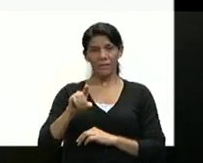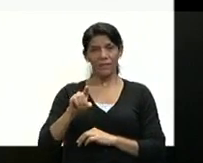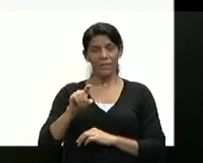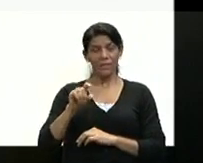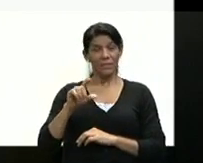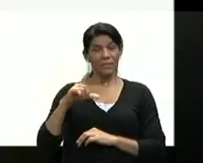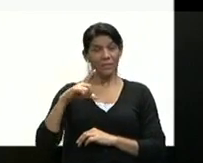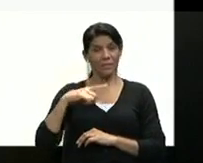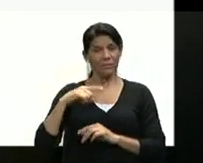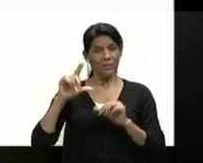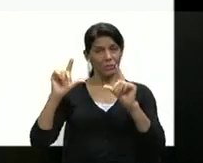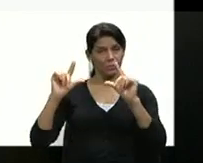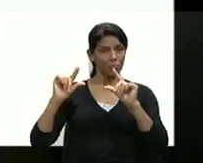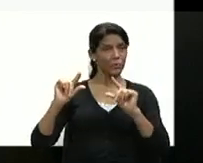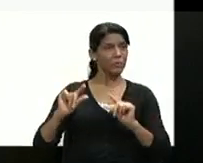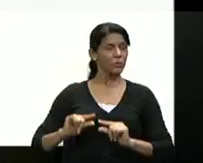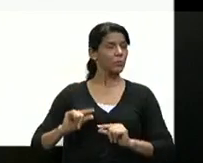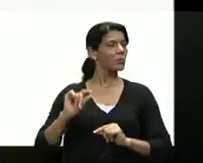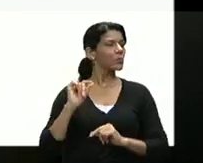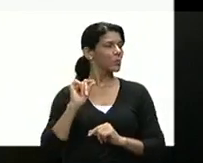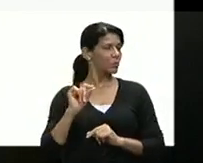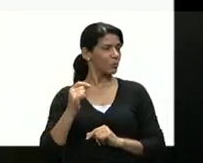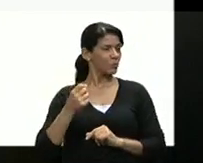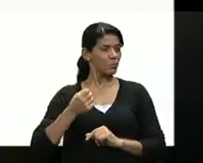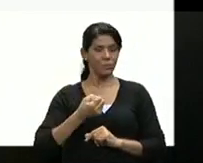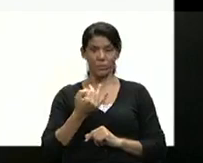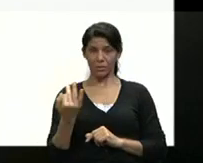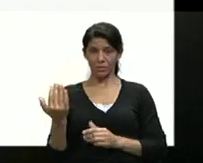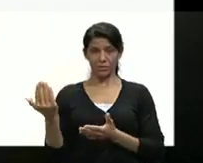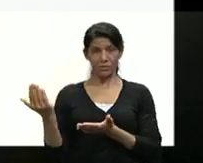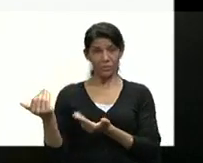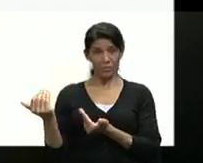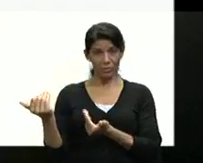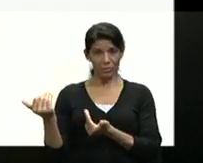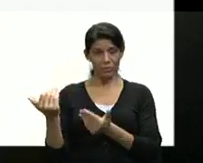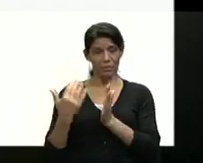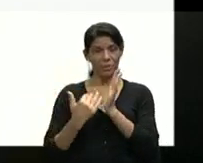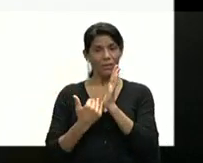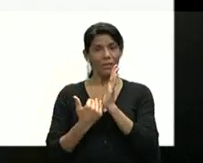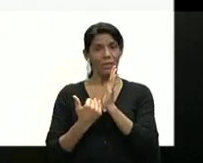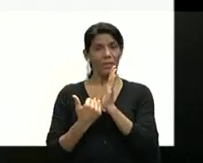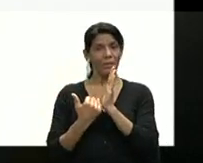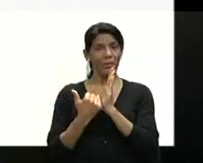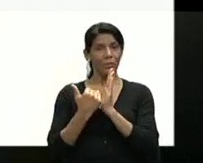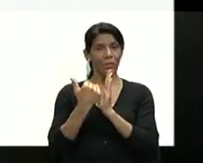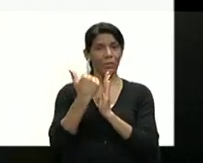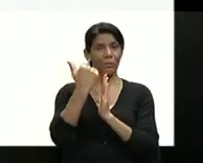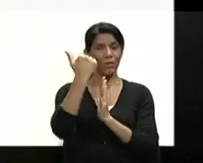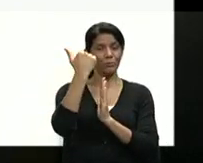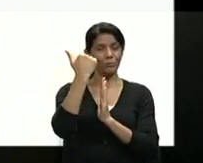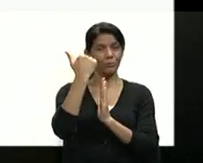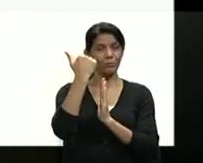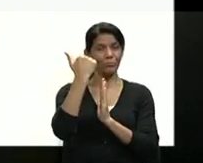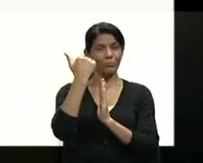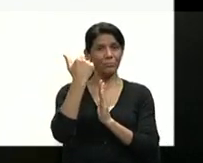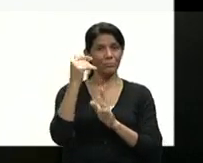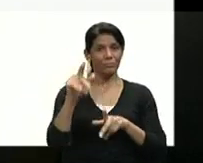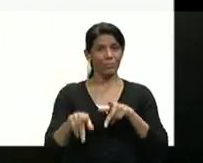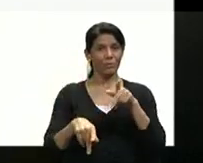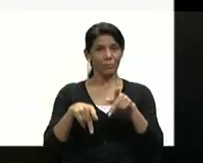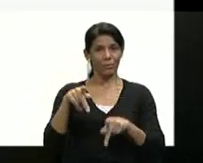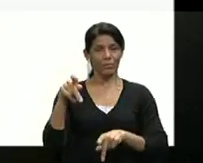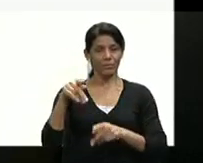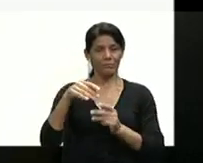Nisso, nós tivemos uma redução do número de jovens e um aumento, incremento da